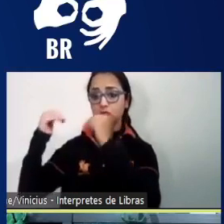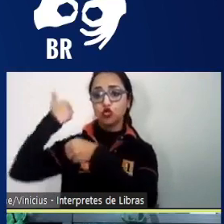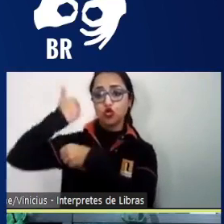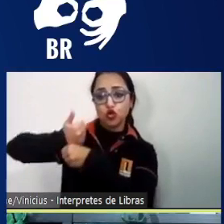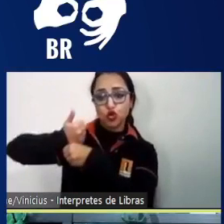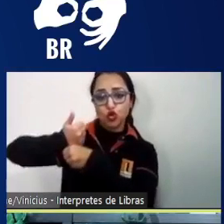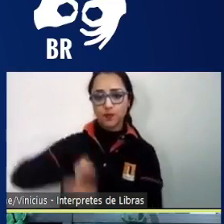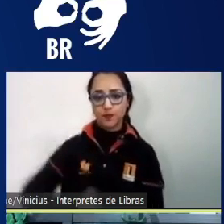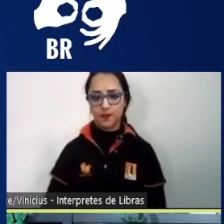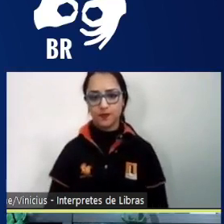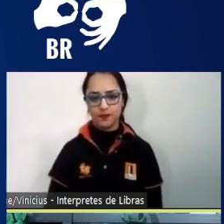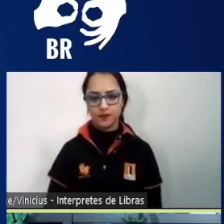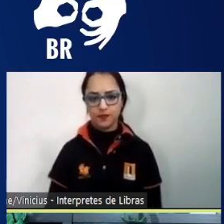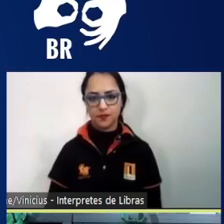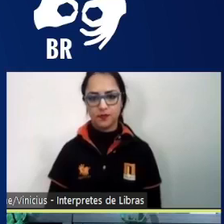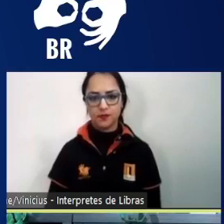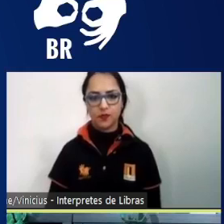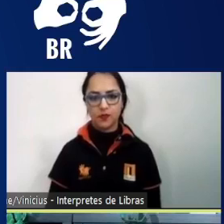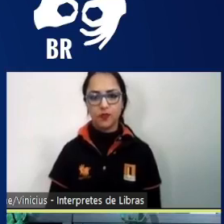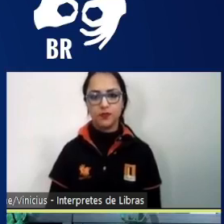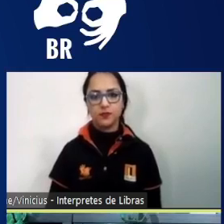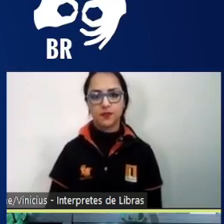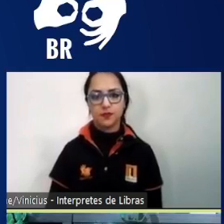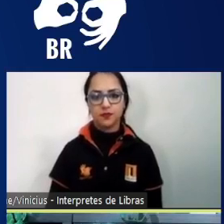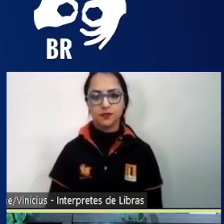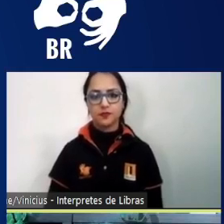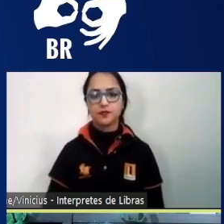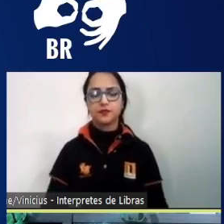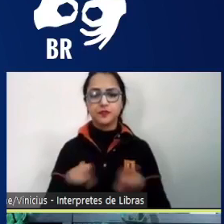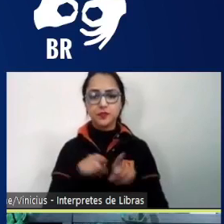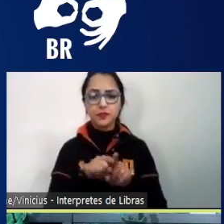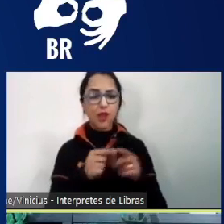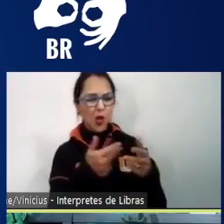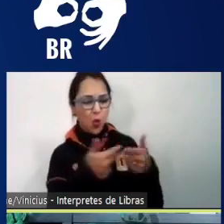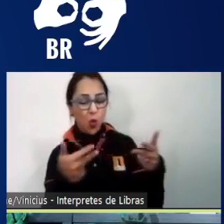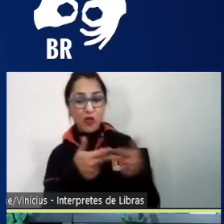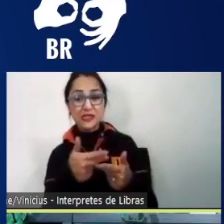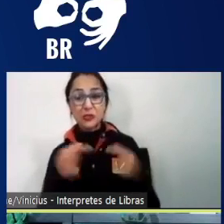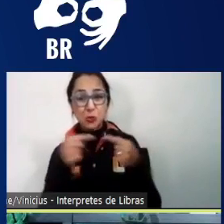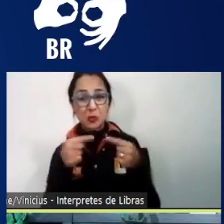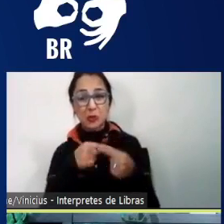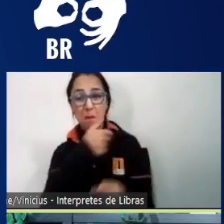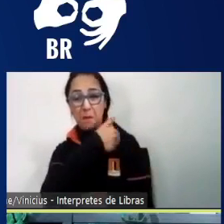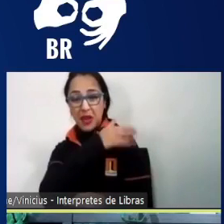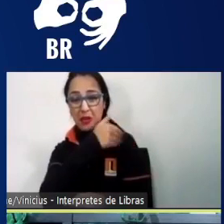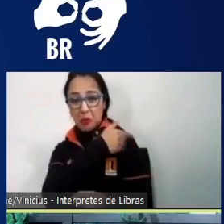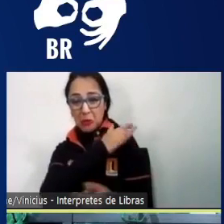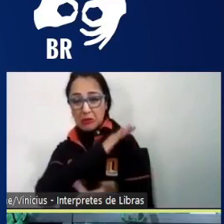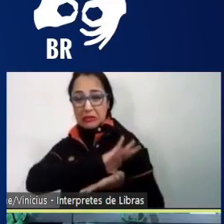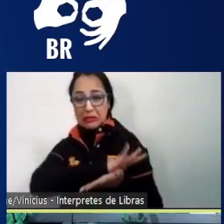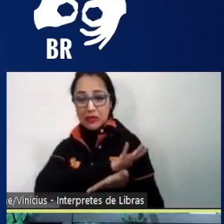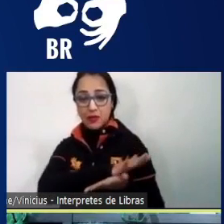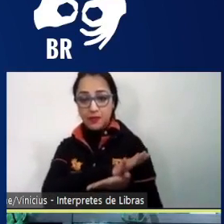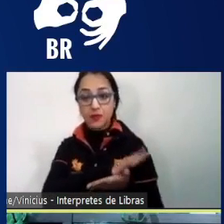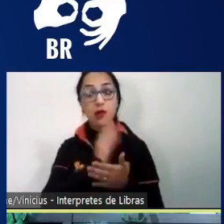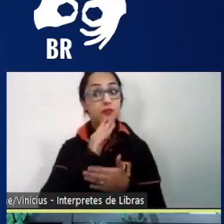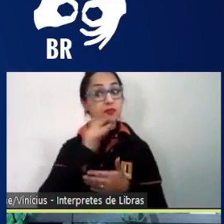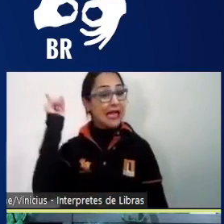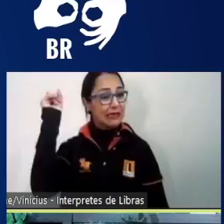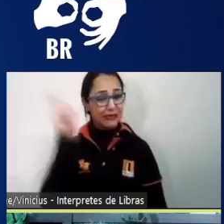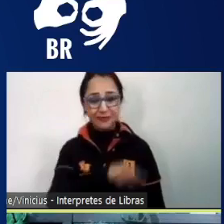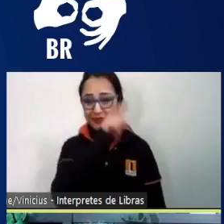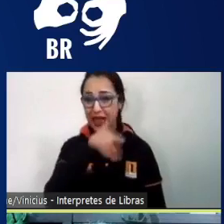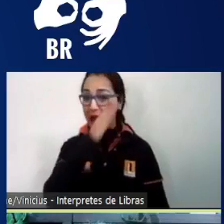a eliminação de práticas discriminatórias a partir do processo de informação e